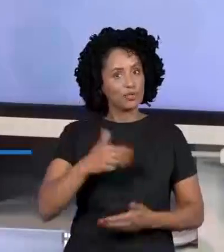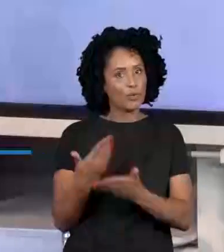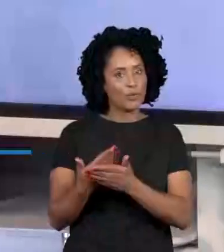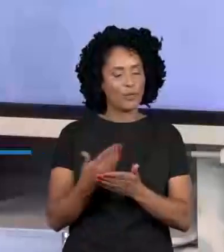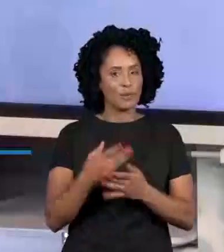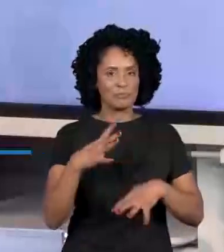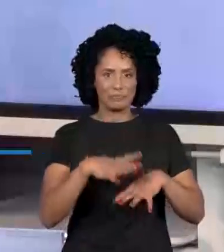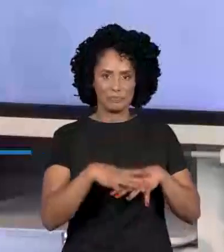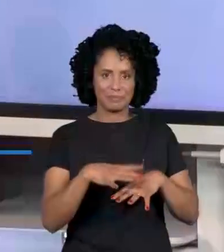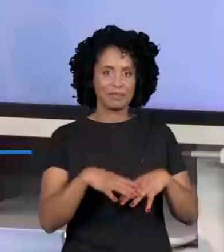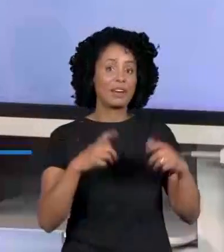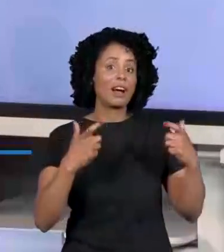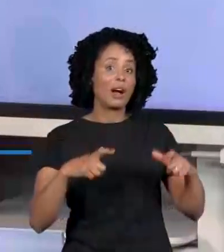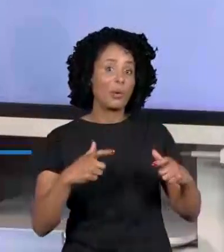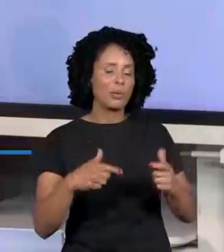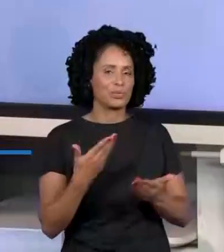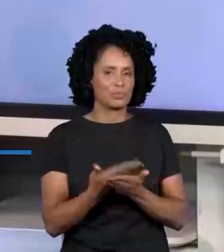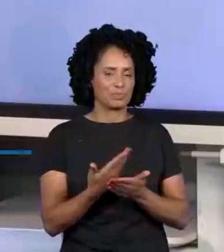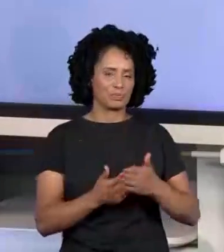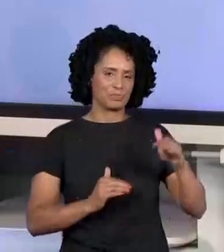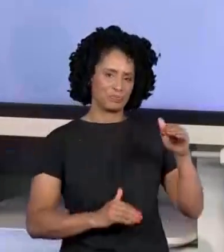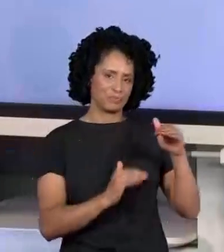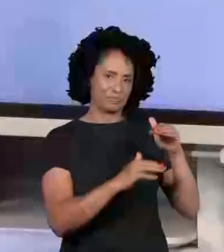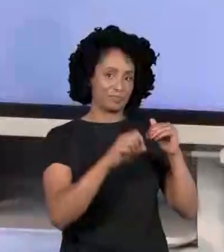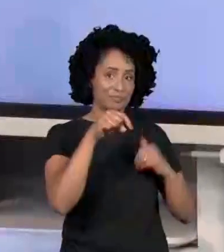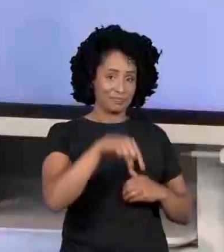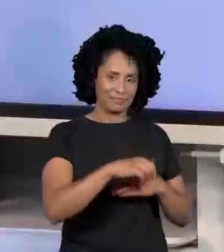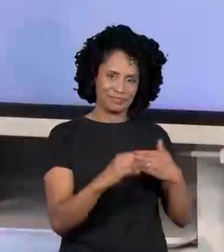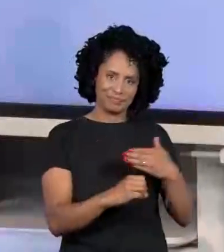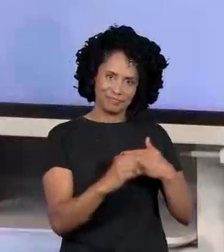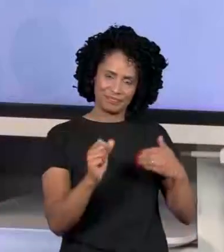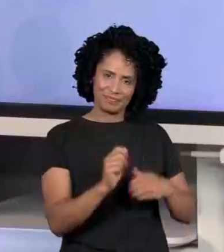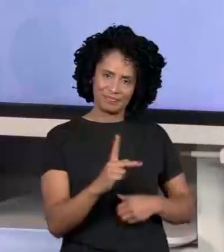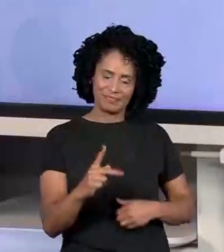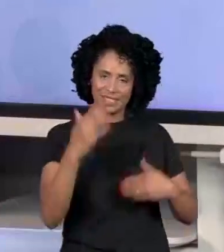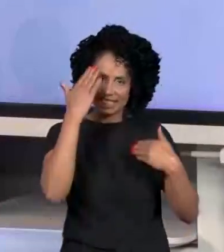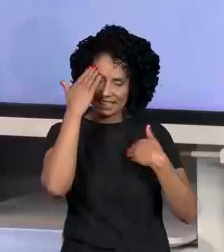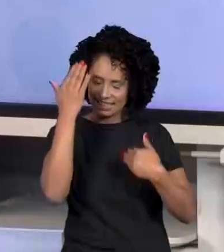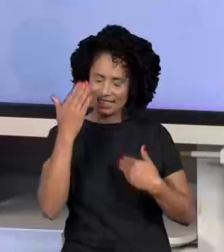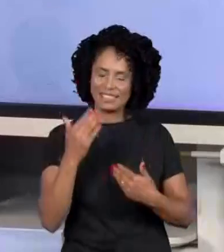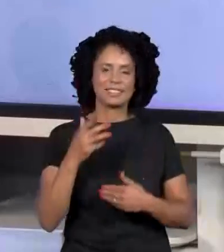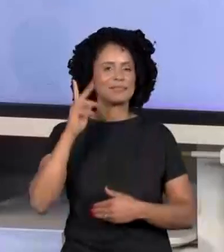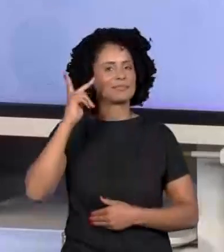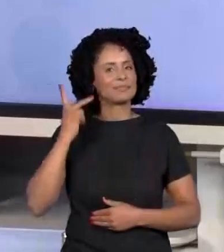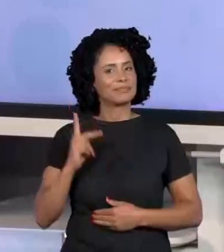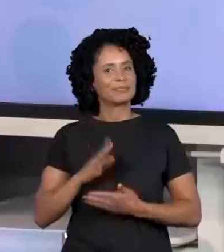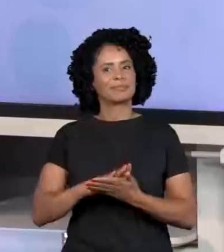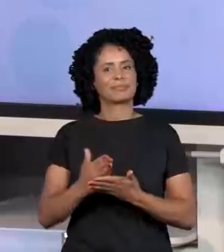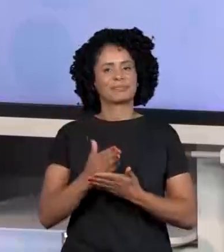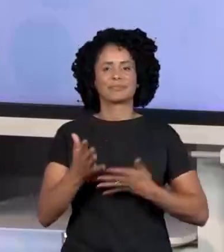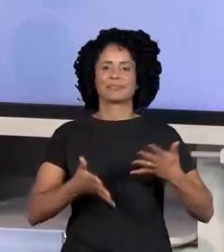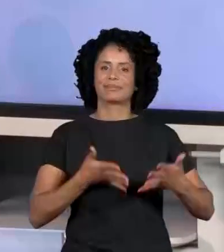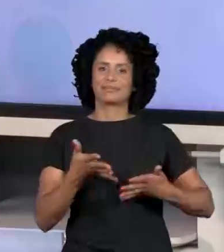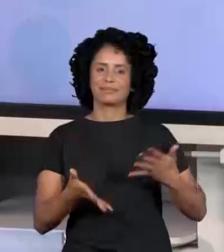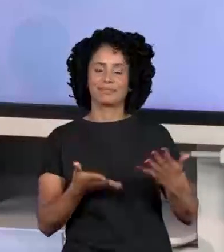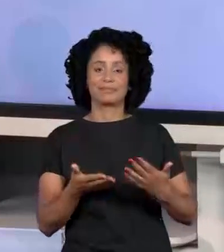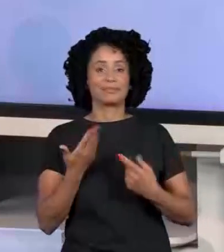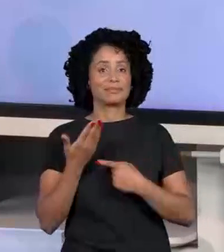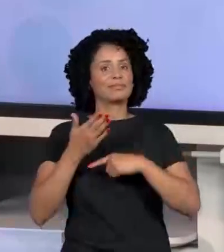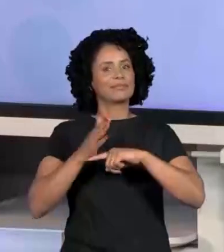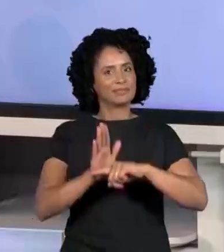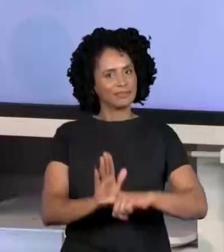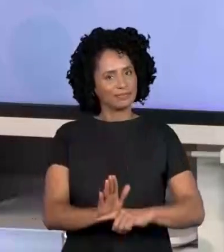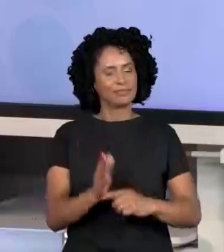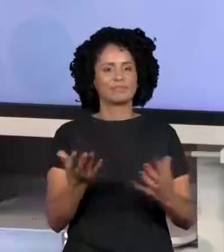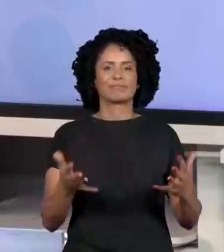no repositório de vídeos do aplicativo. Quero agradecer a colaboração da Kelly, nossa intérprete de Libras, que está aqui para